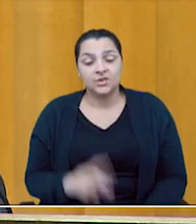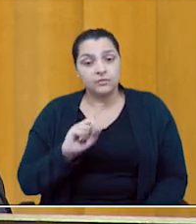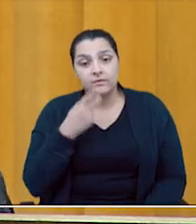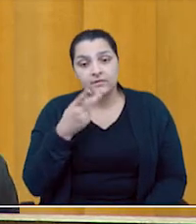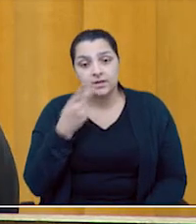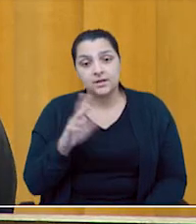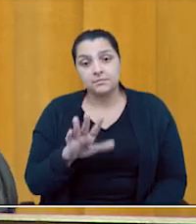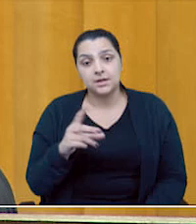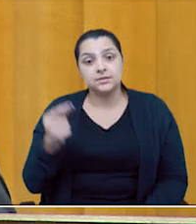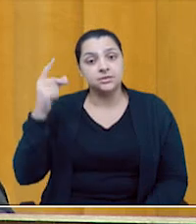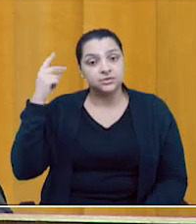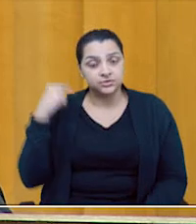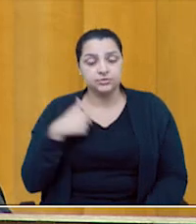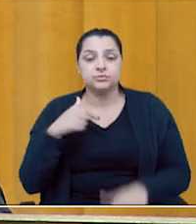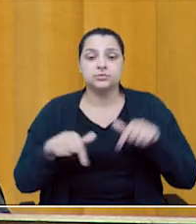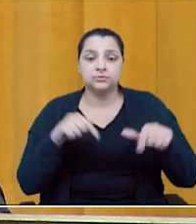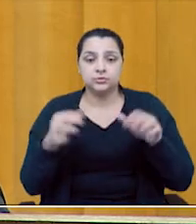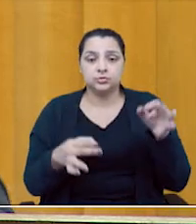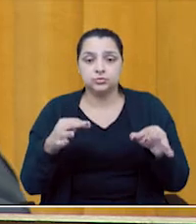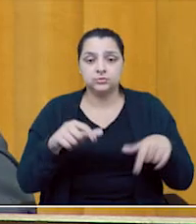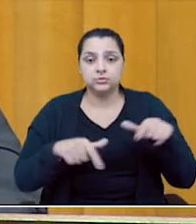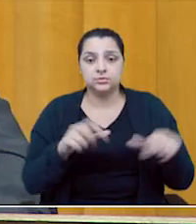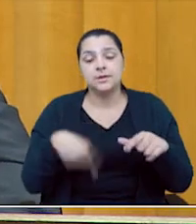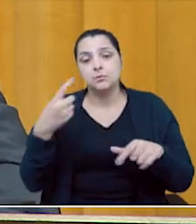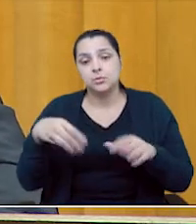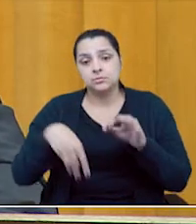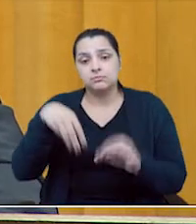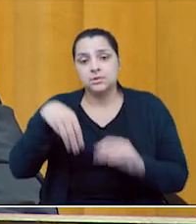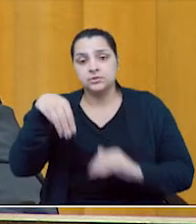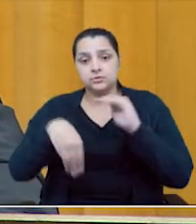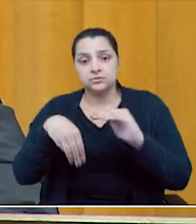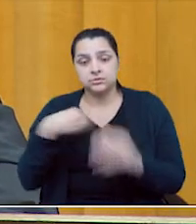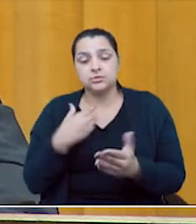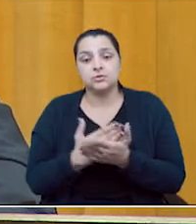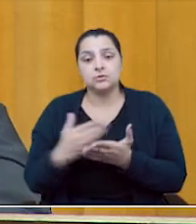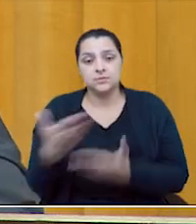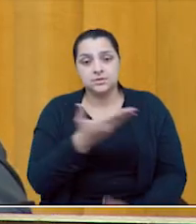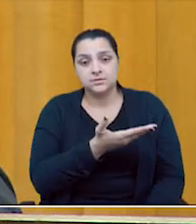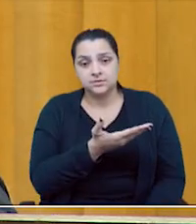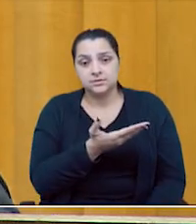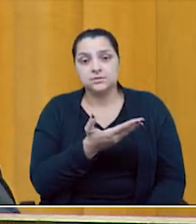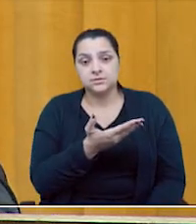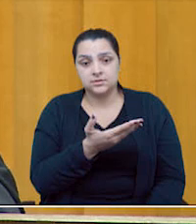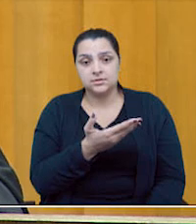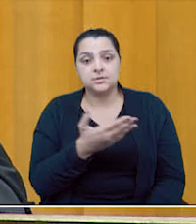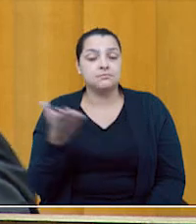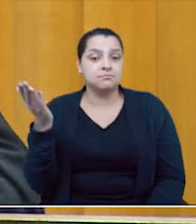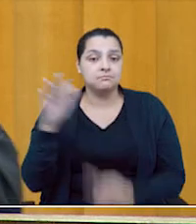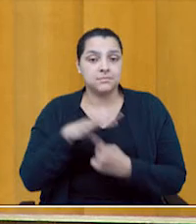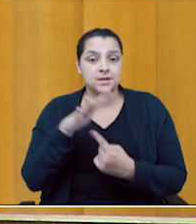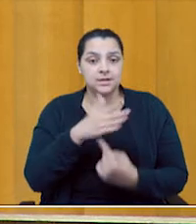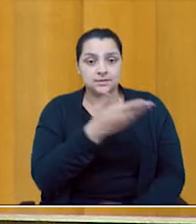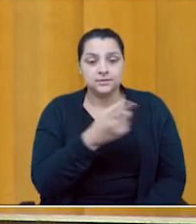eu fui servidor da Justiça do Trabalho, depois ingressei na magistratura, comecei lá no nosso estimado Tribunal do Paraná, lá com o doutor Arion,